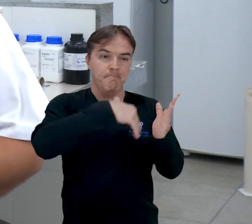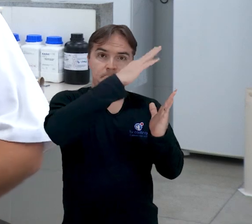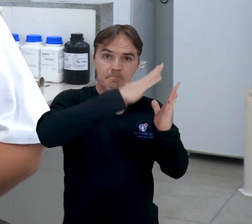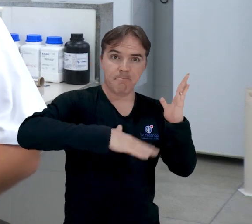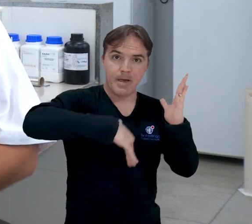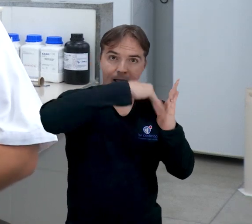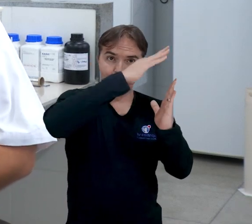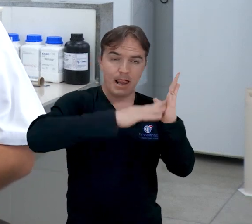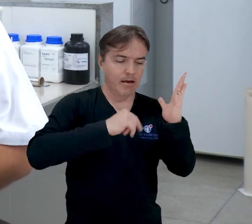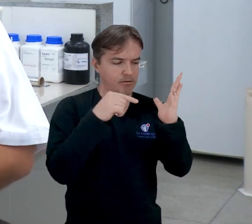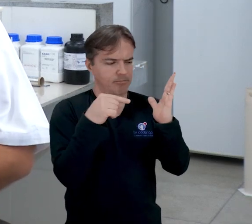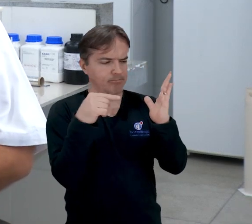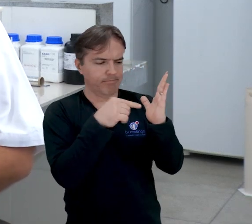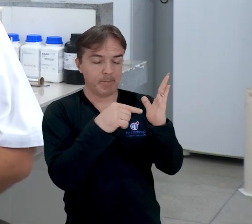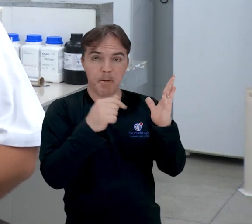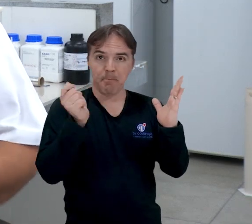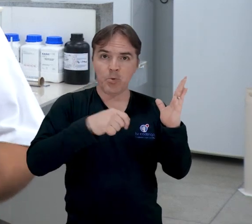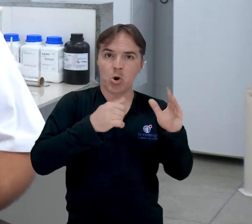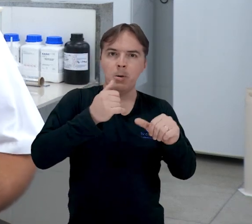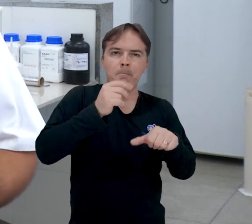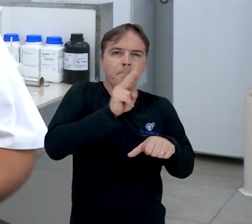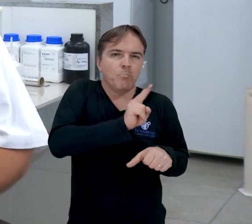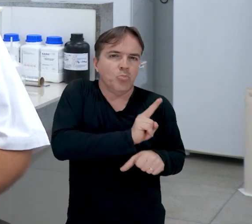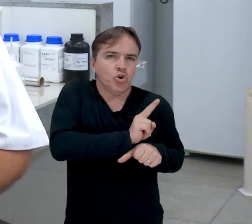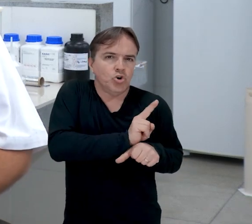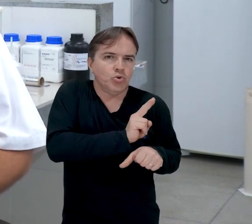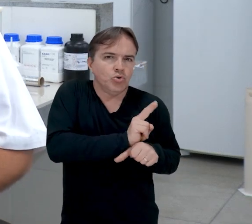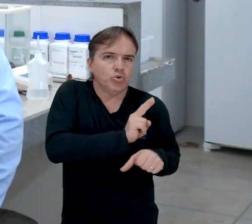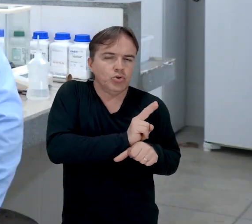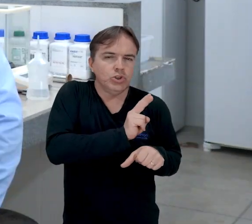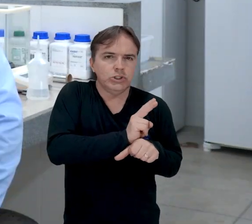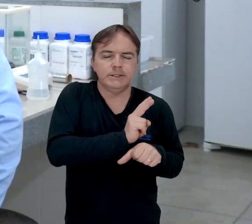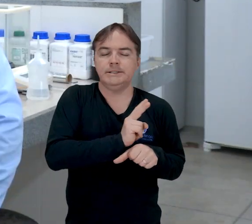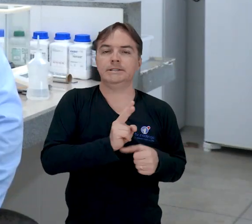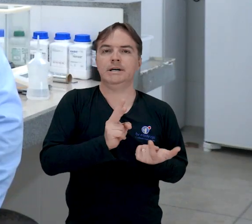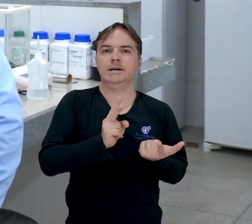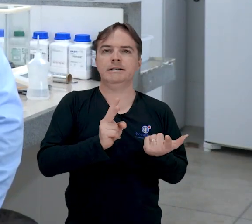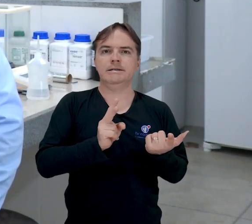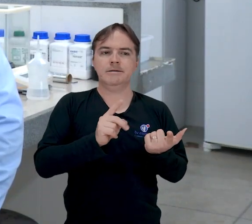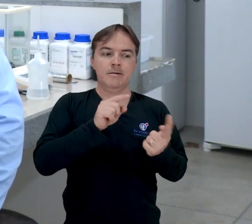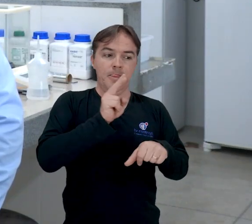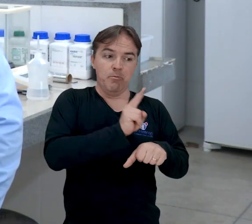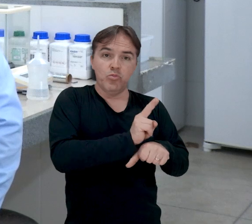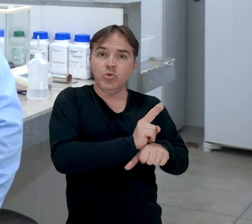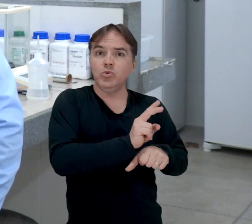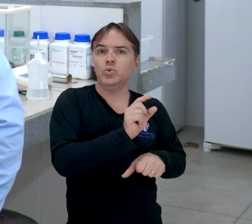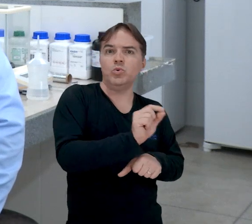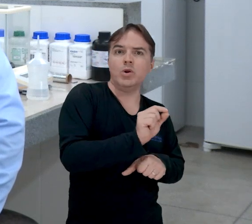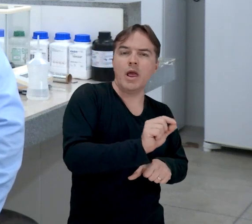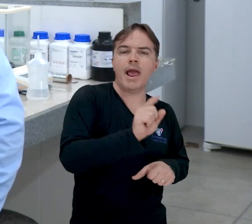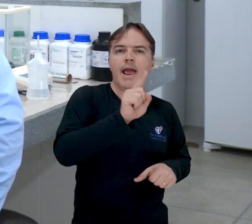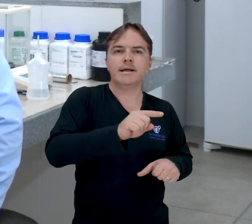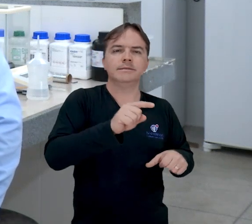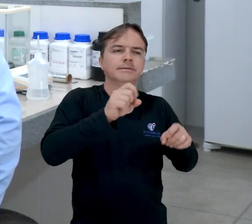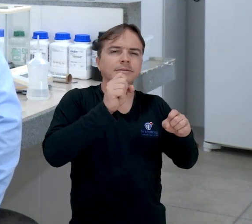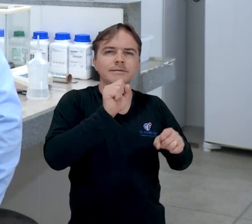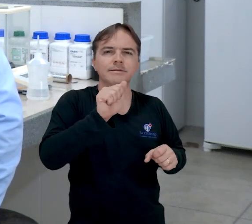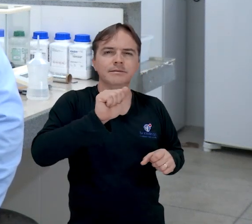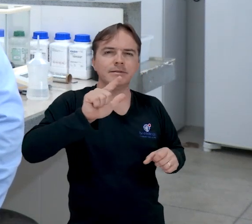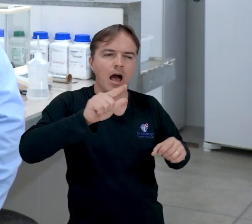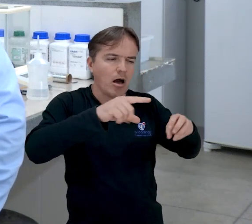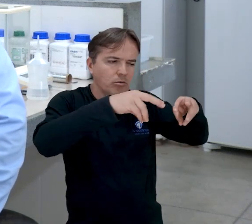desse uma proteção anticorrosiva no meio salino. Desenvolveram uma tinta biologicamente